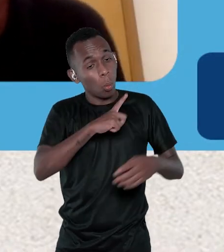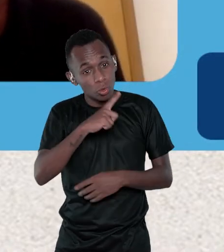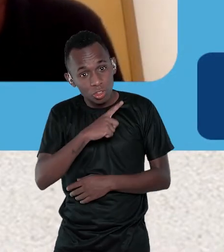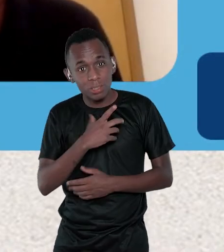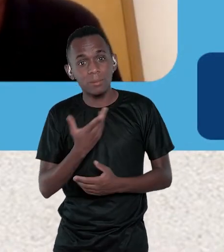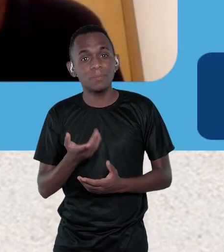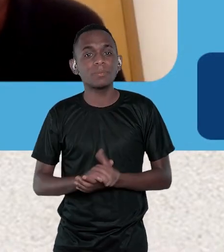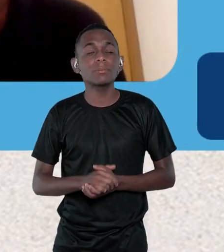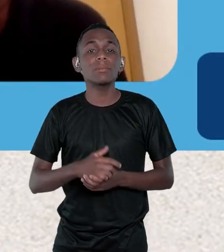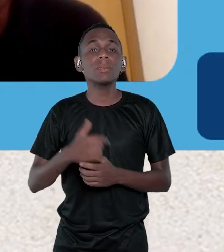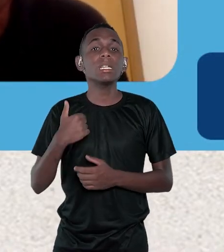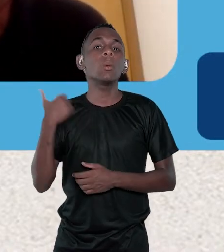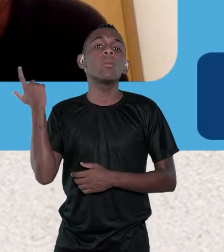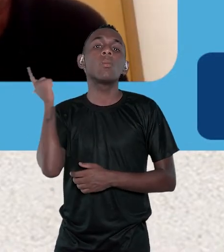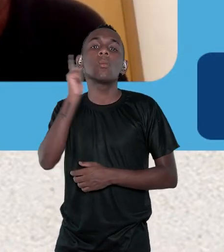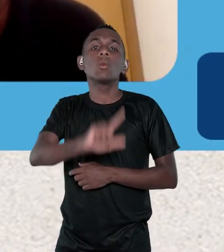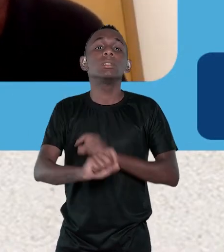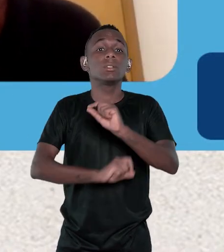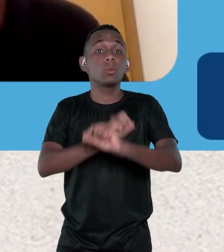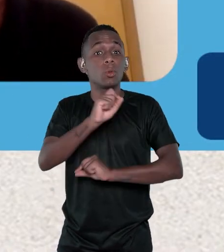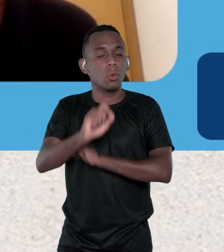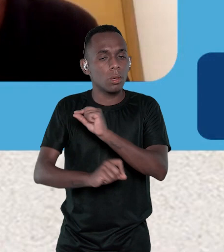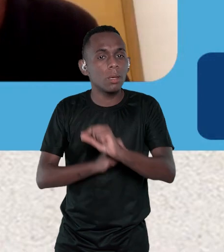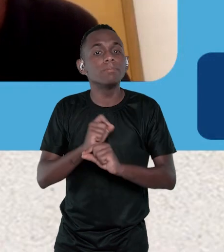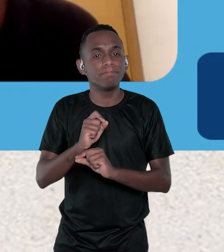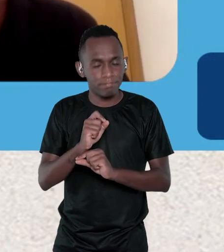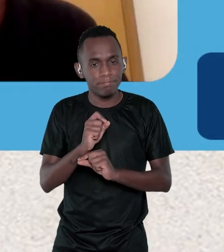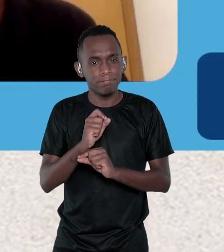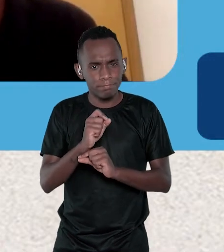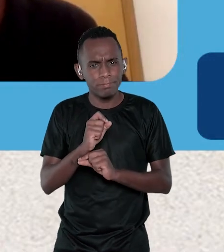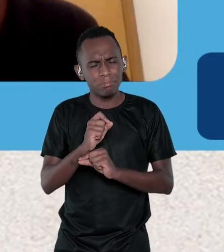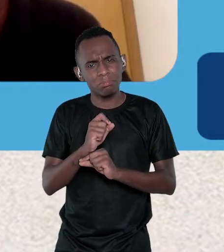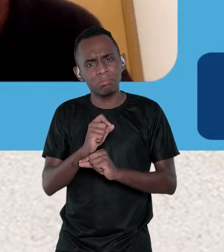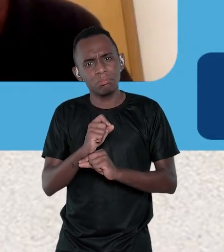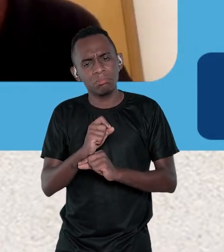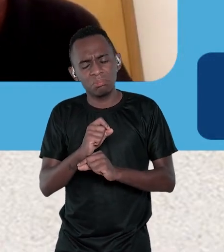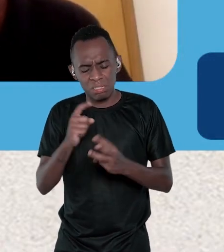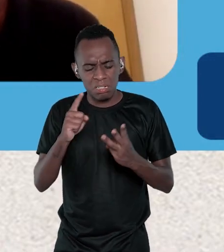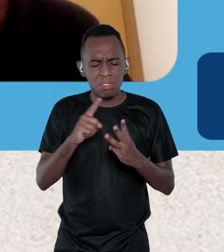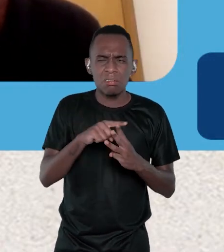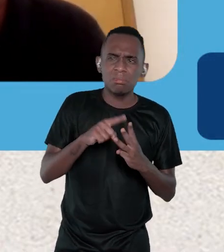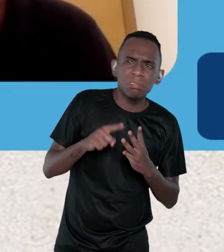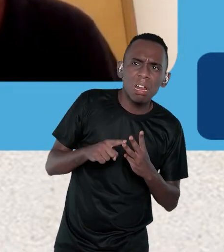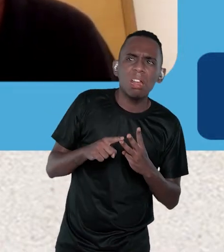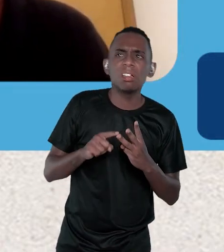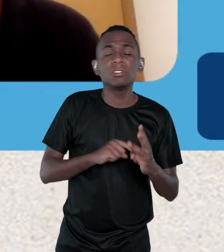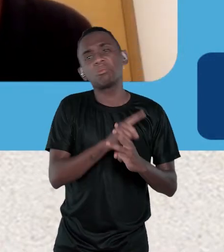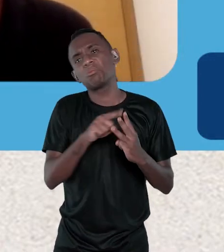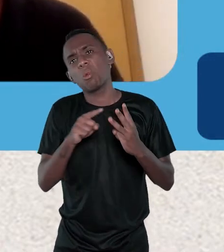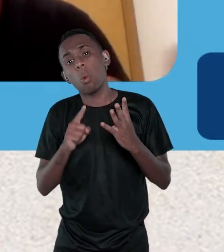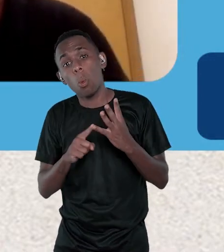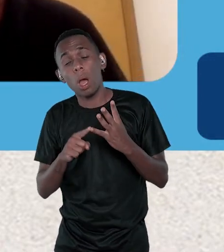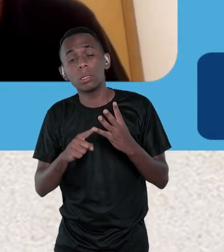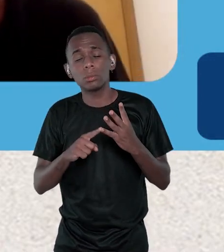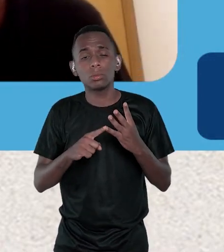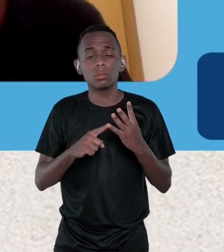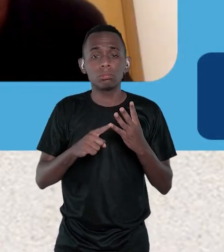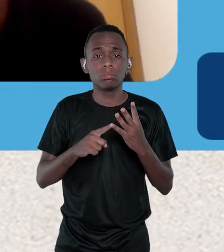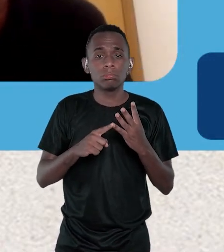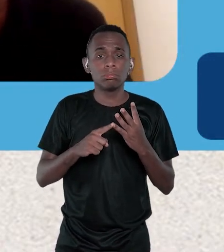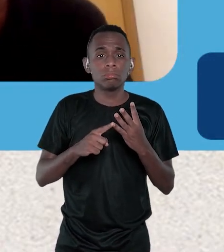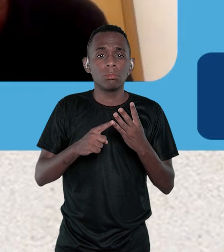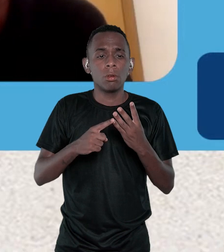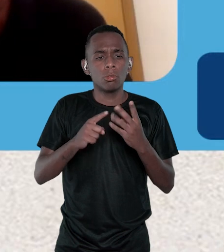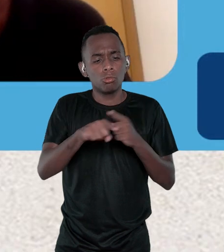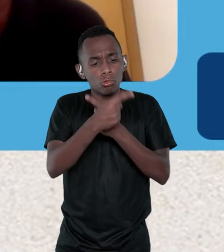tocando. E eu consegui ouvir umas 3 ou 4 músicas. Mas aí